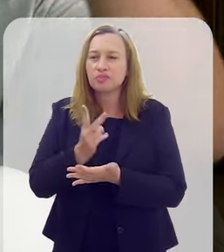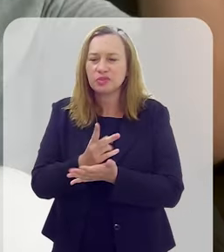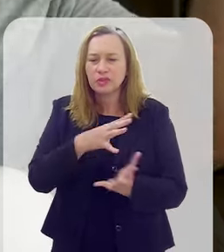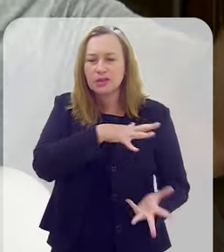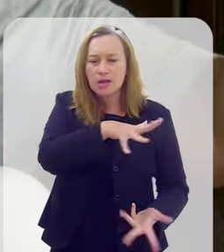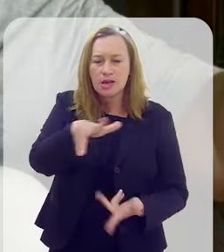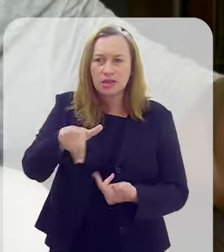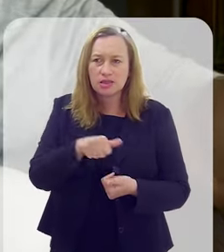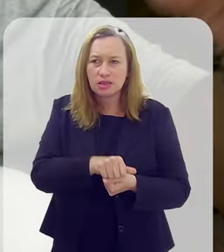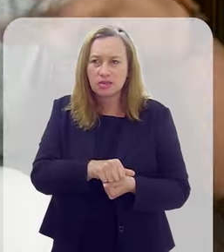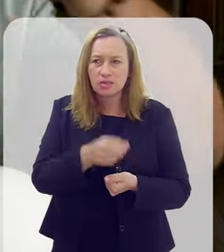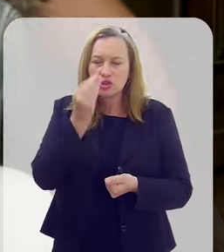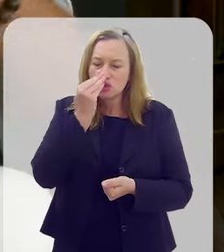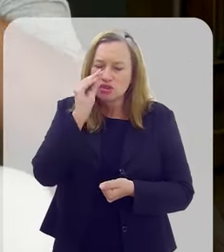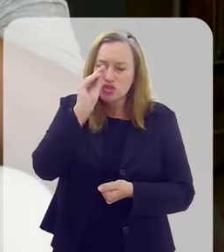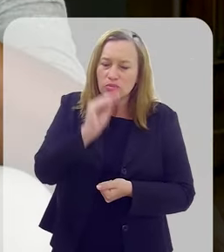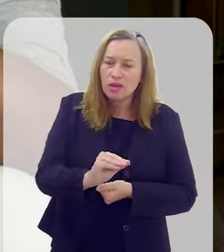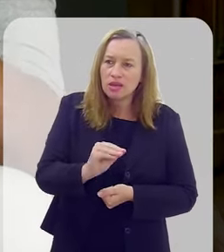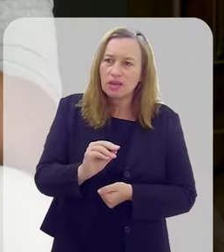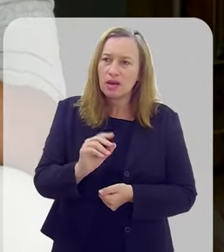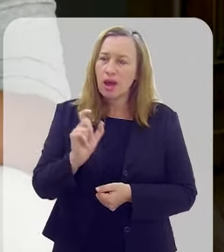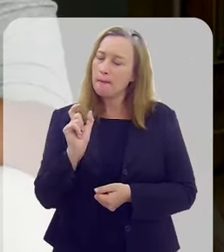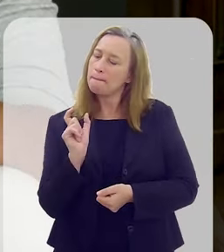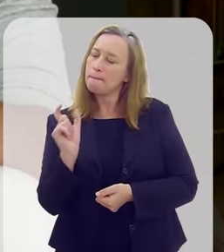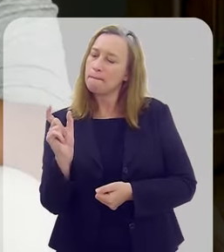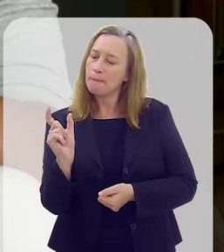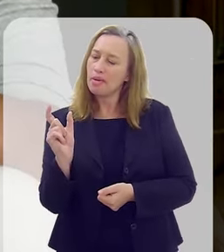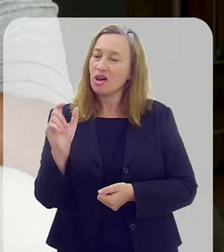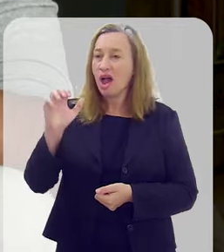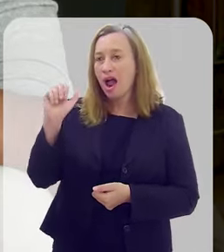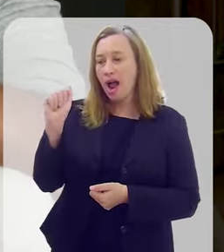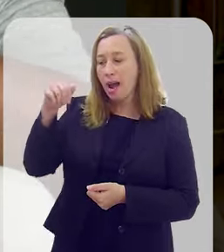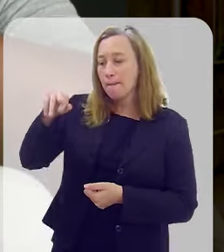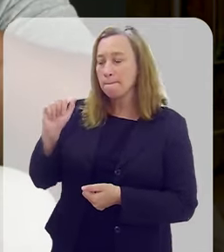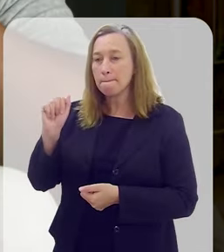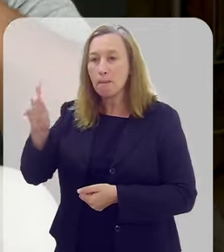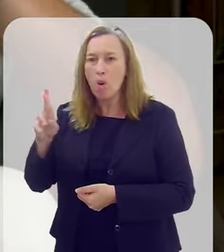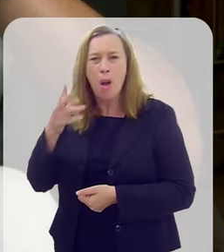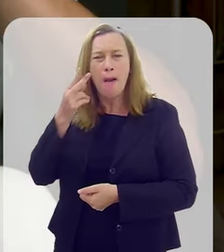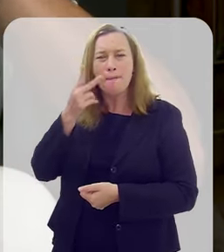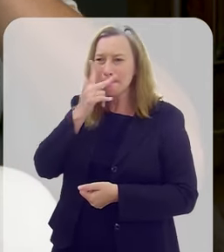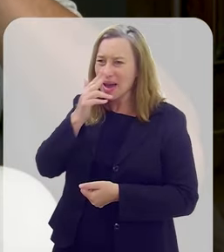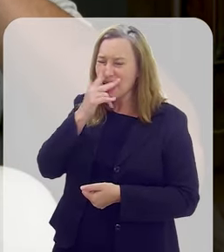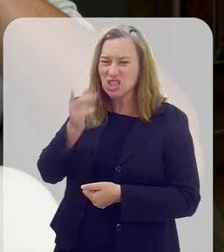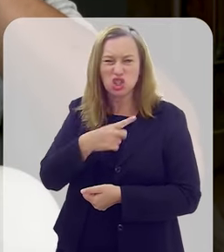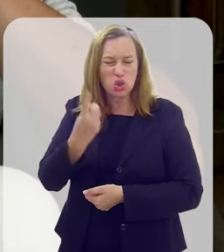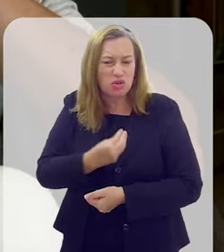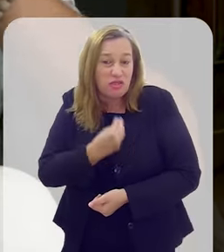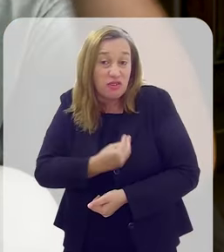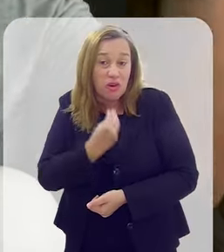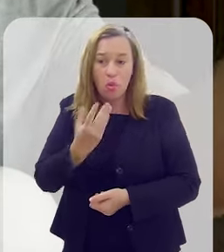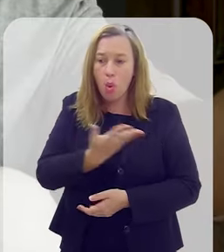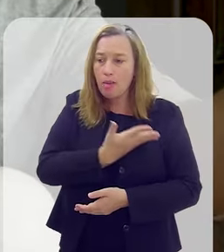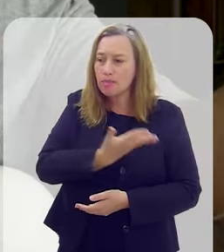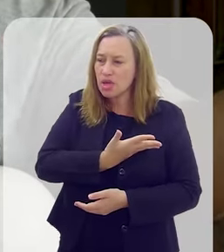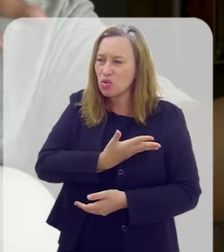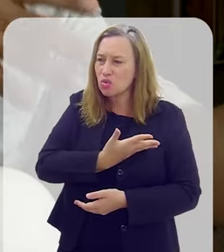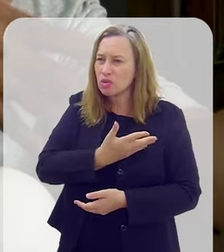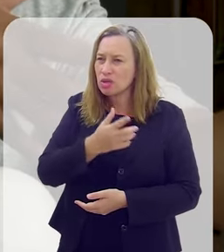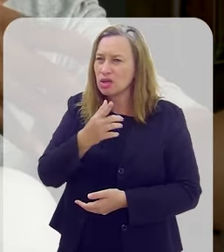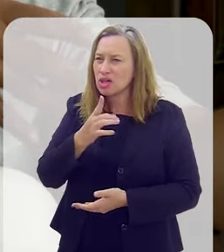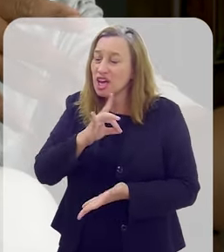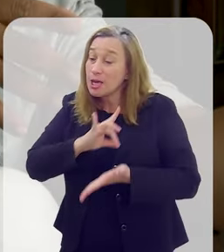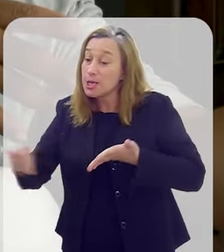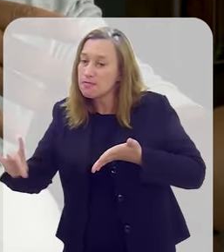que ainda que esse mundo Ignore a palavra amor porque parece que é o que a gente vive um amigo que muitas